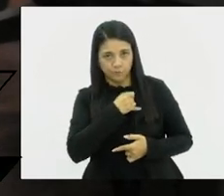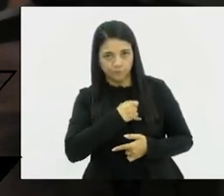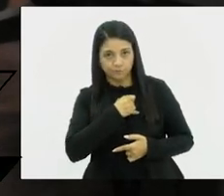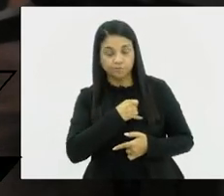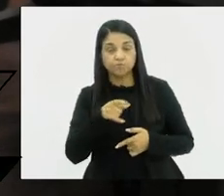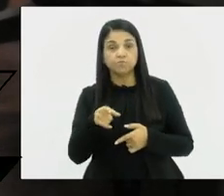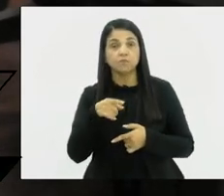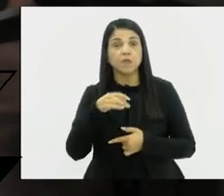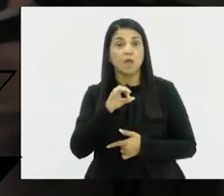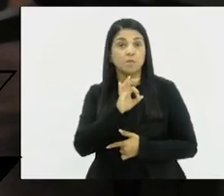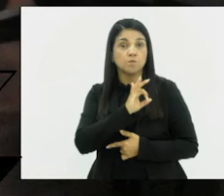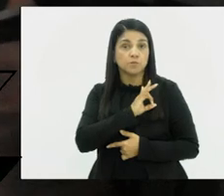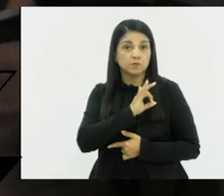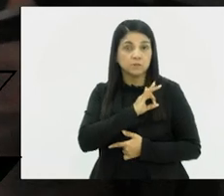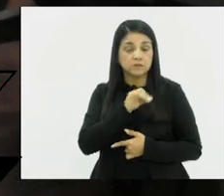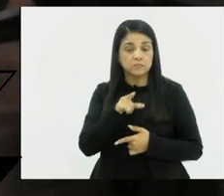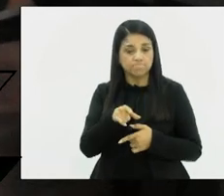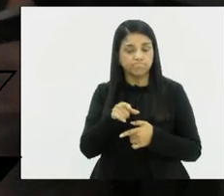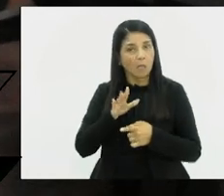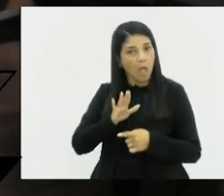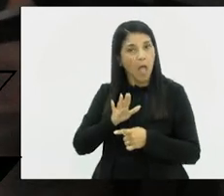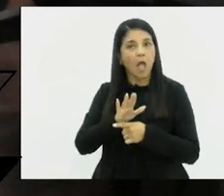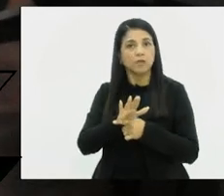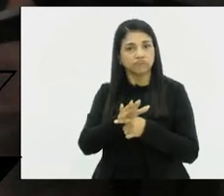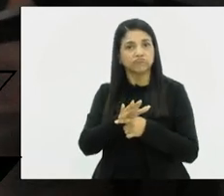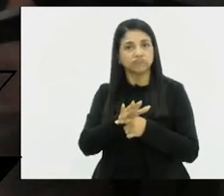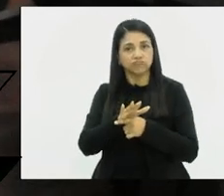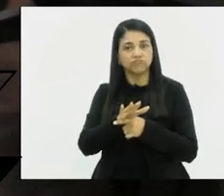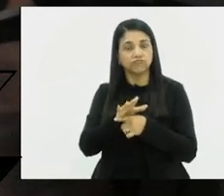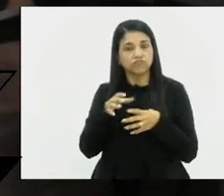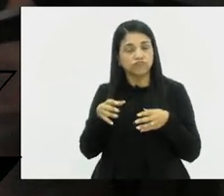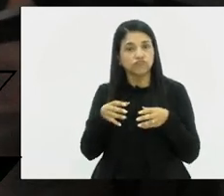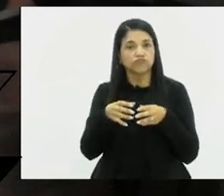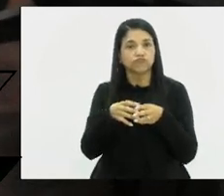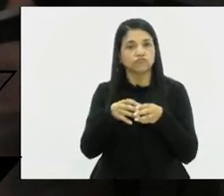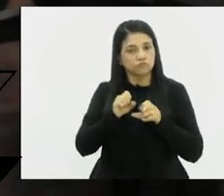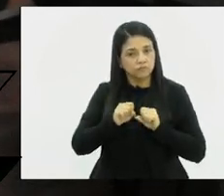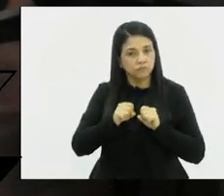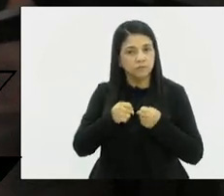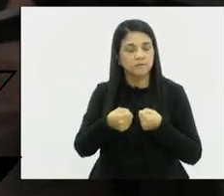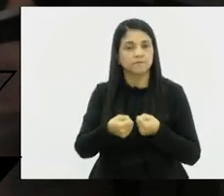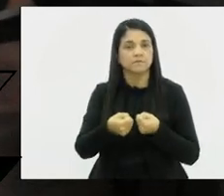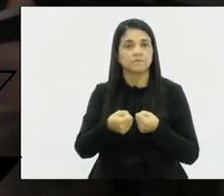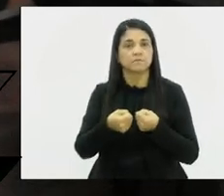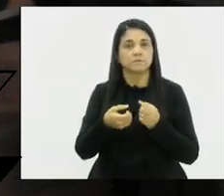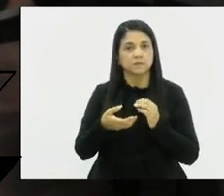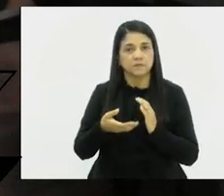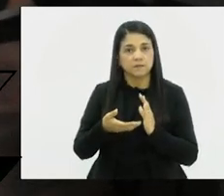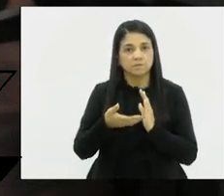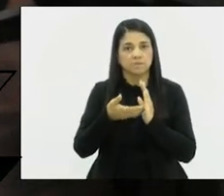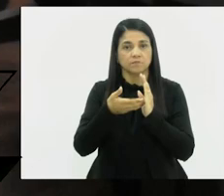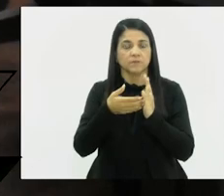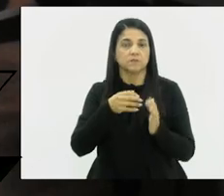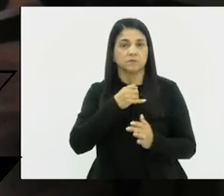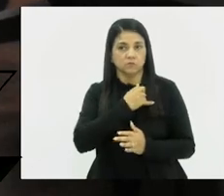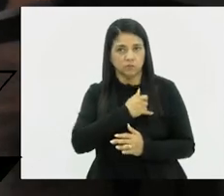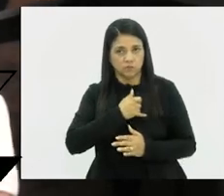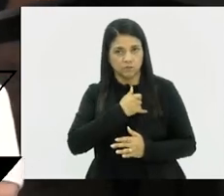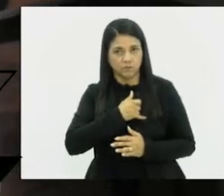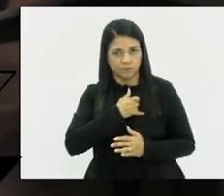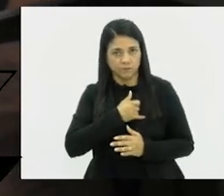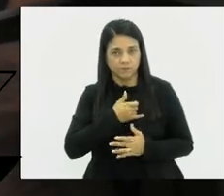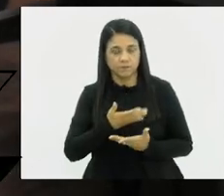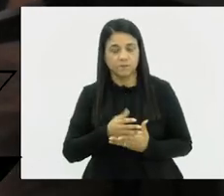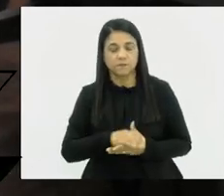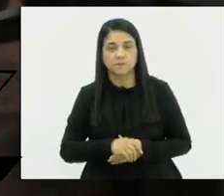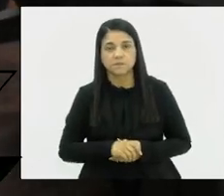Militar se prontificou em ajudar a gente, junto com a Comissão de Defesa dos Animais da Câmara de São João de Meriti.